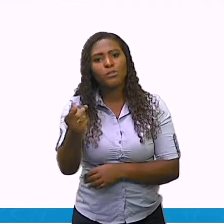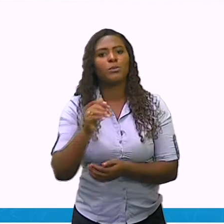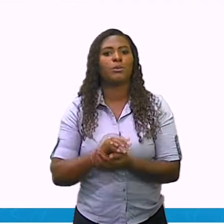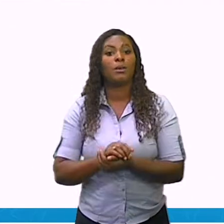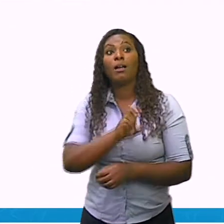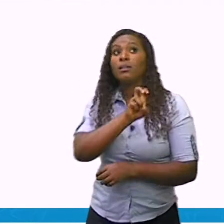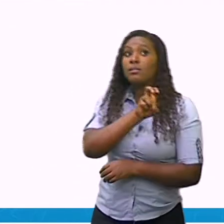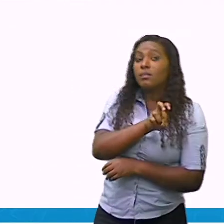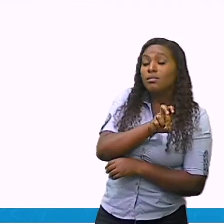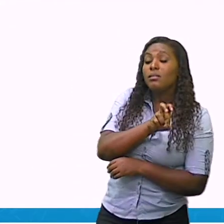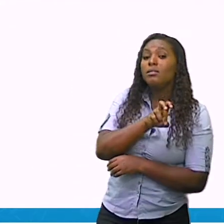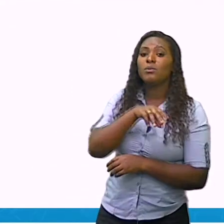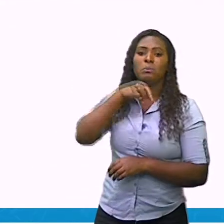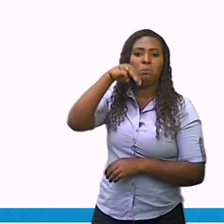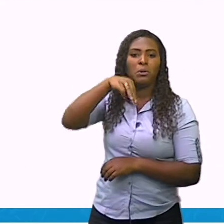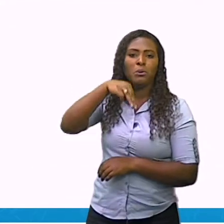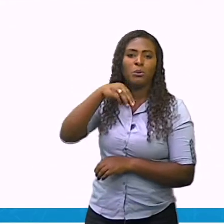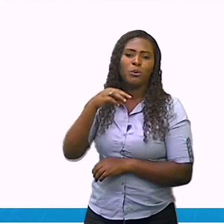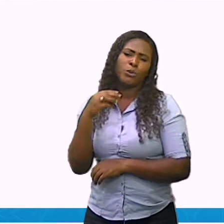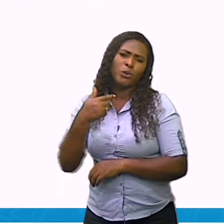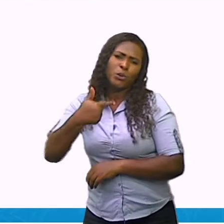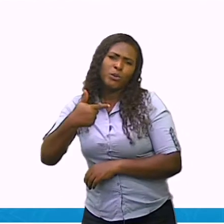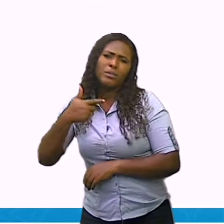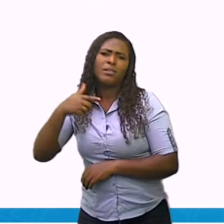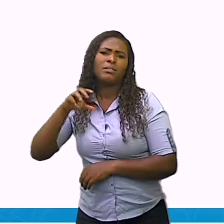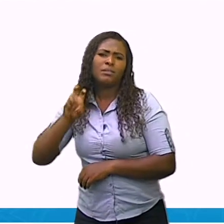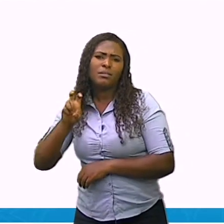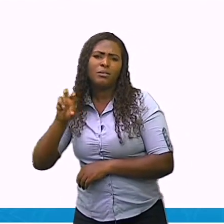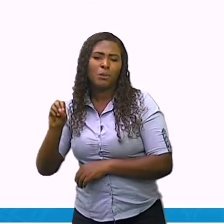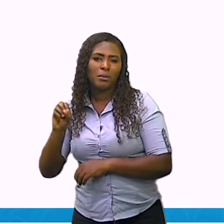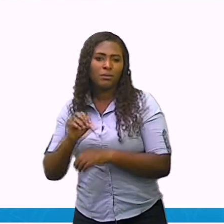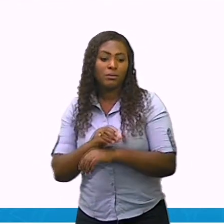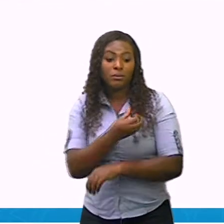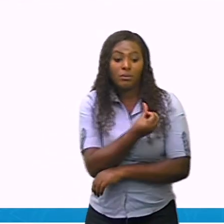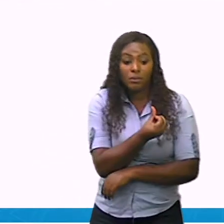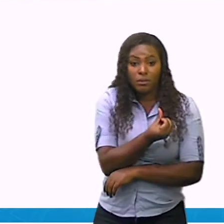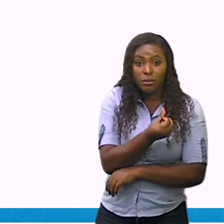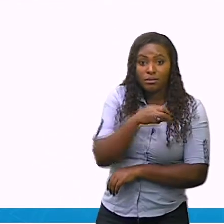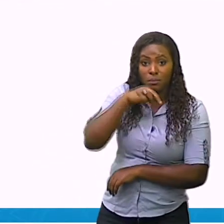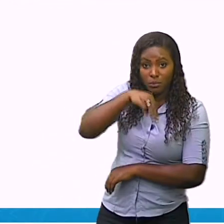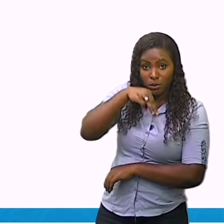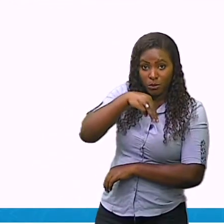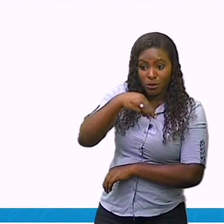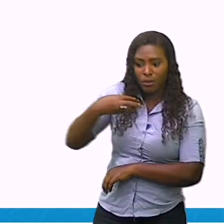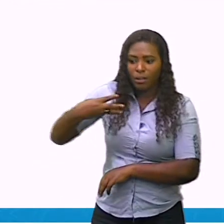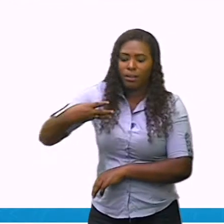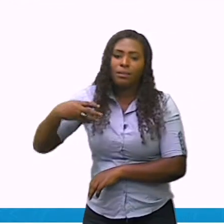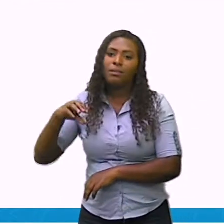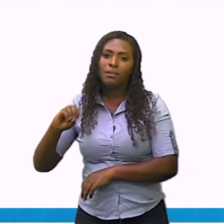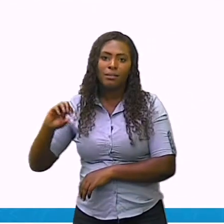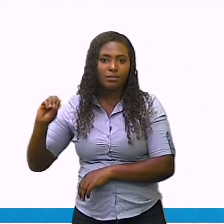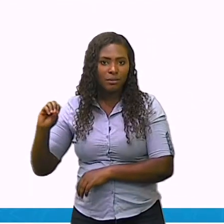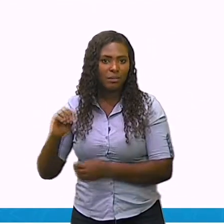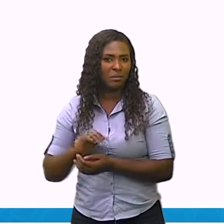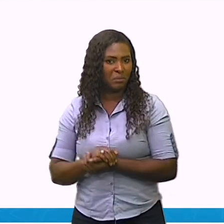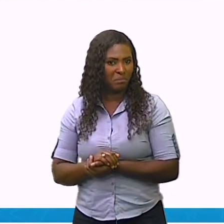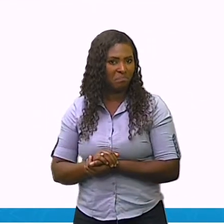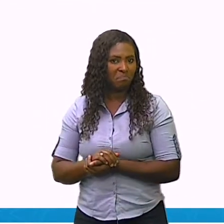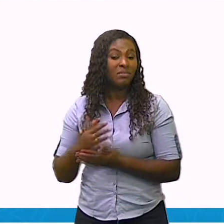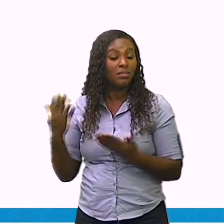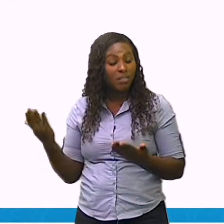minutos, 250, 6 minutos, 300. O que nós observamos?